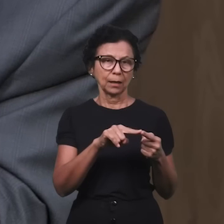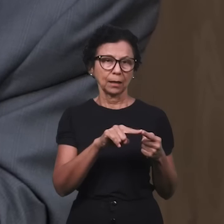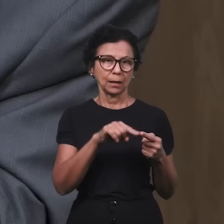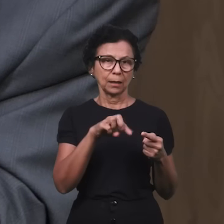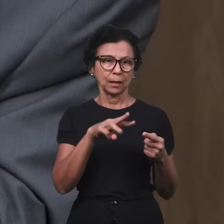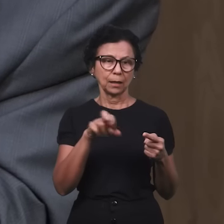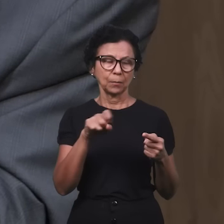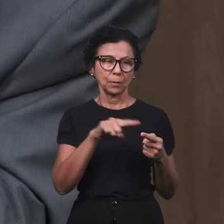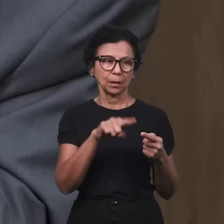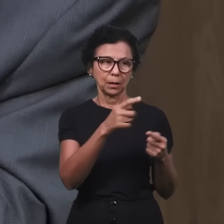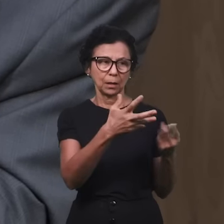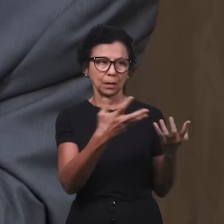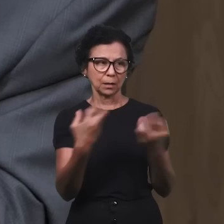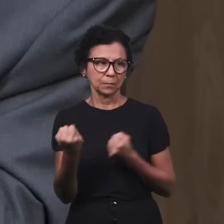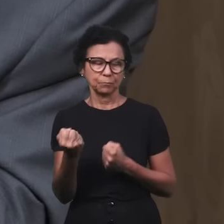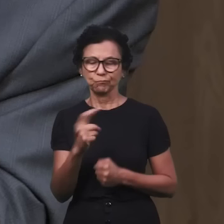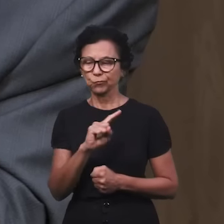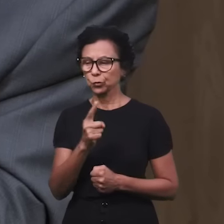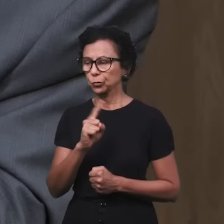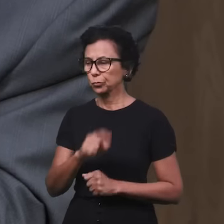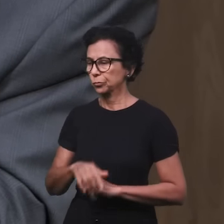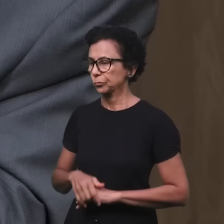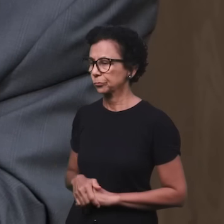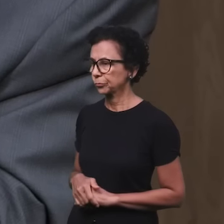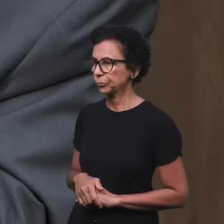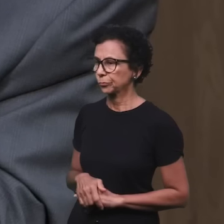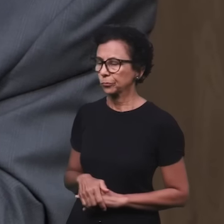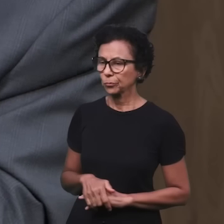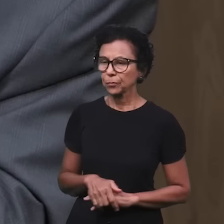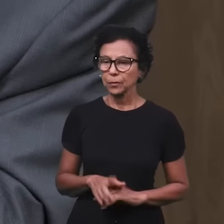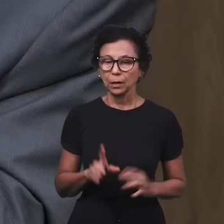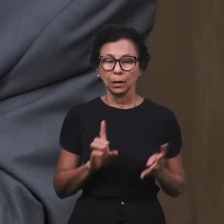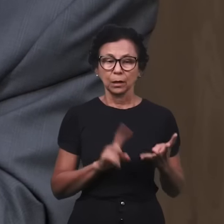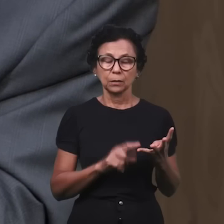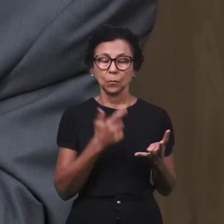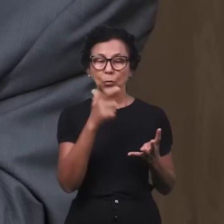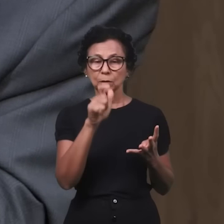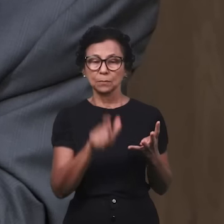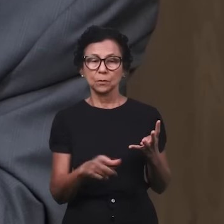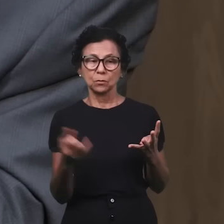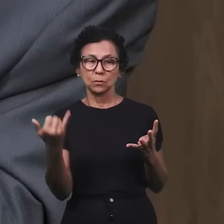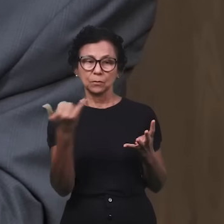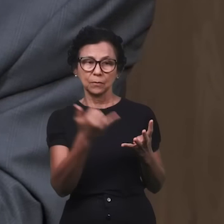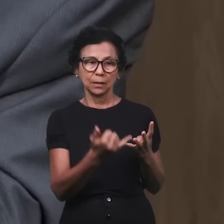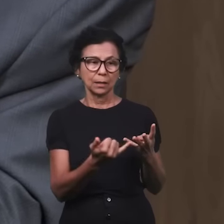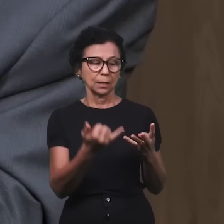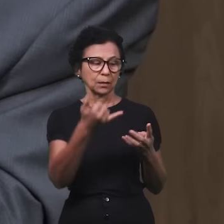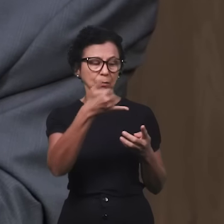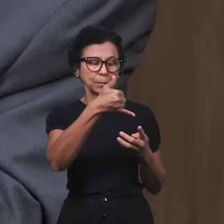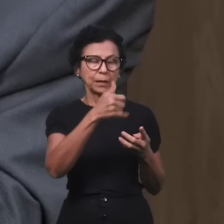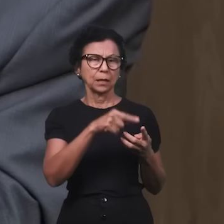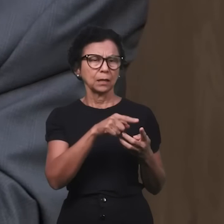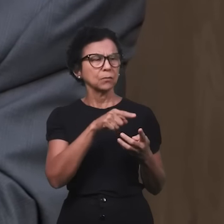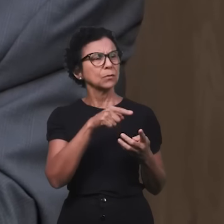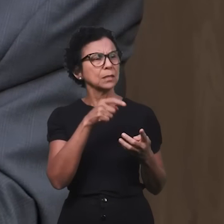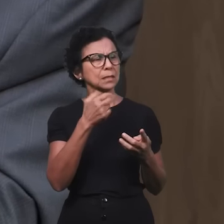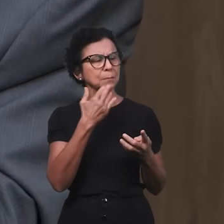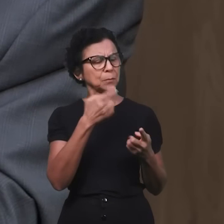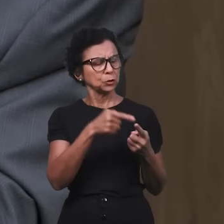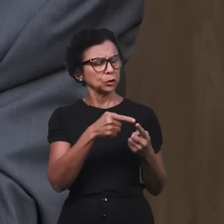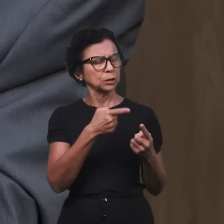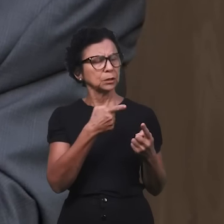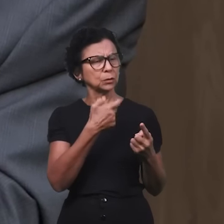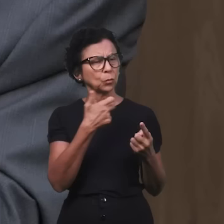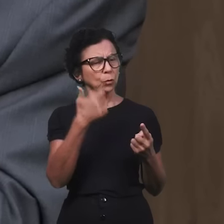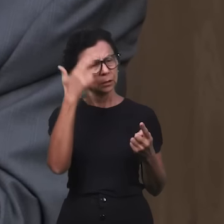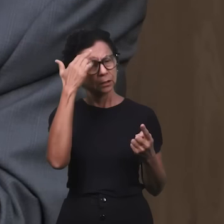do exército, alguém estabeleceu, mas se eu tivesse dito coisa mais difícil, eu não teria feito. Então ele vai então ao